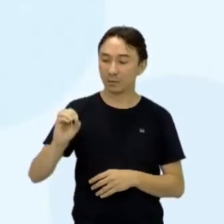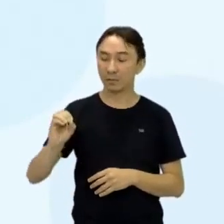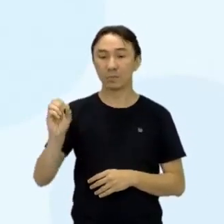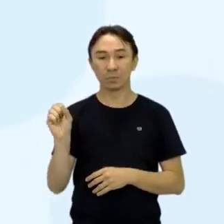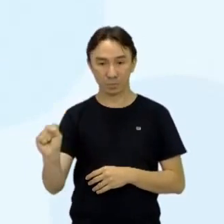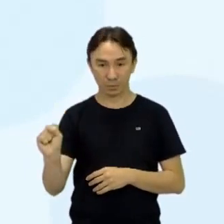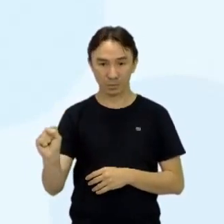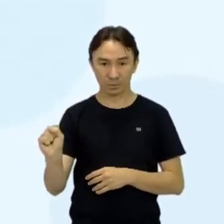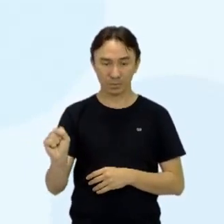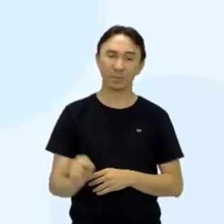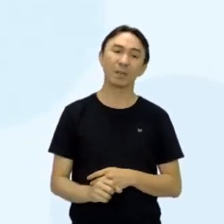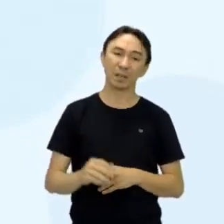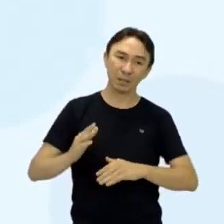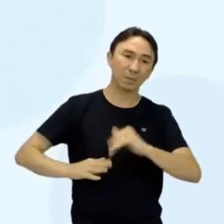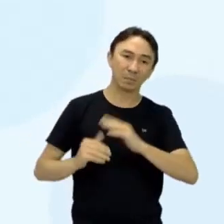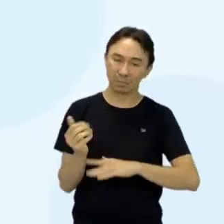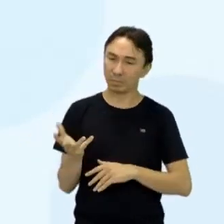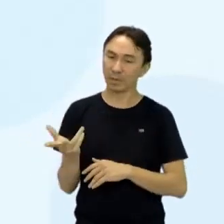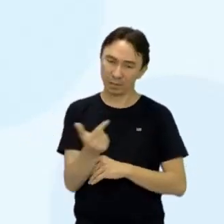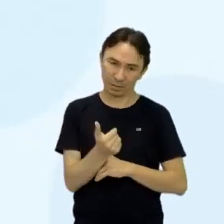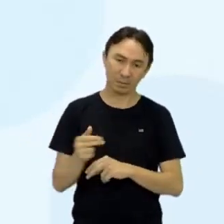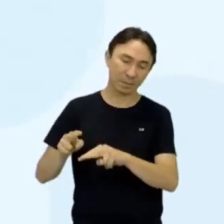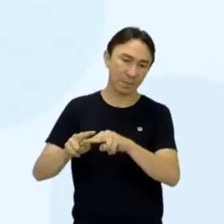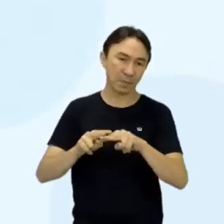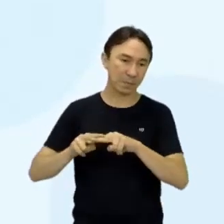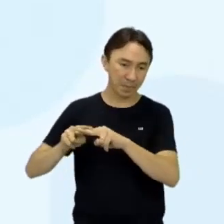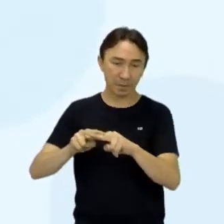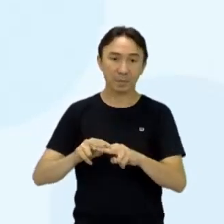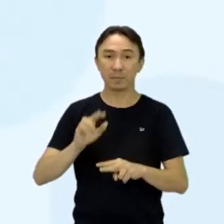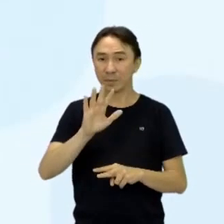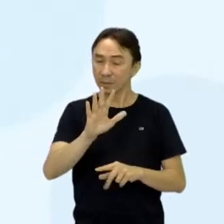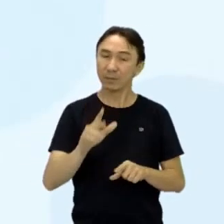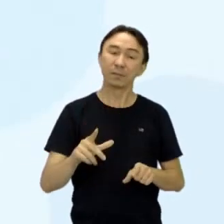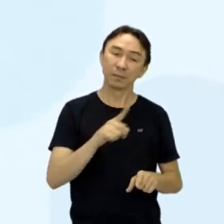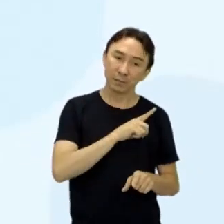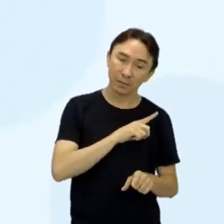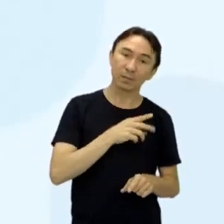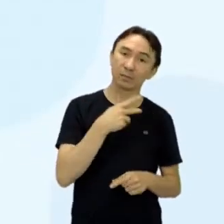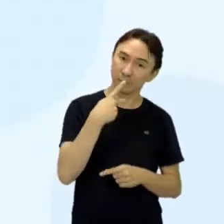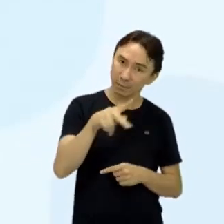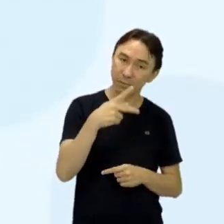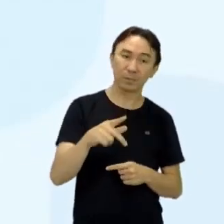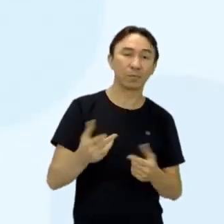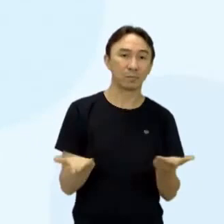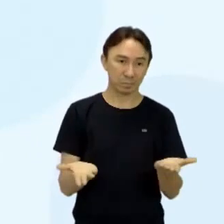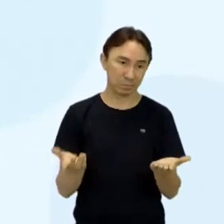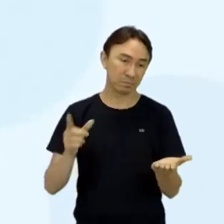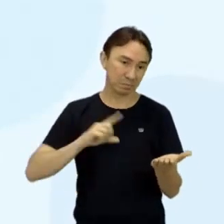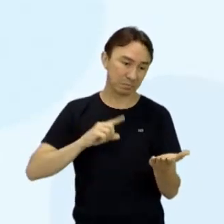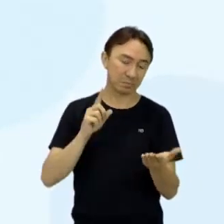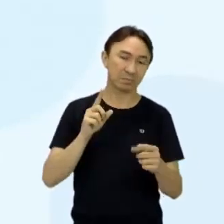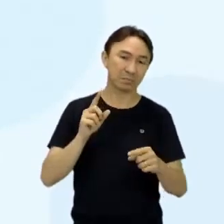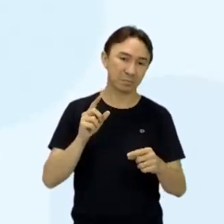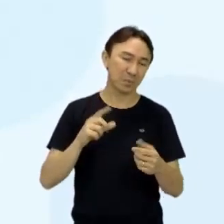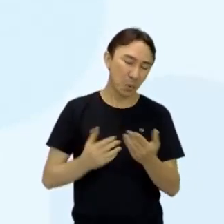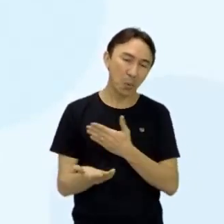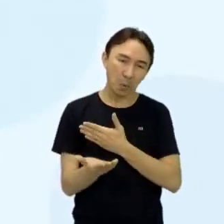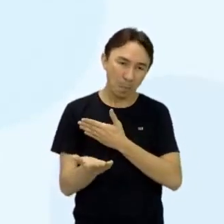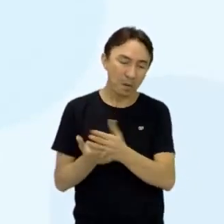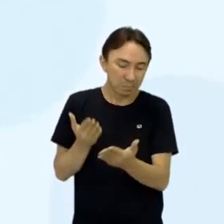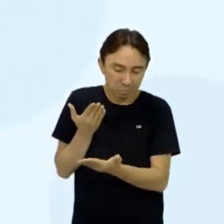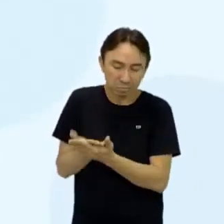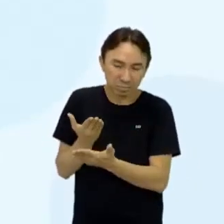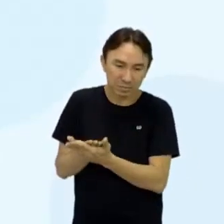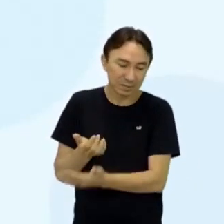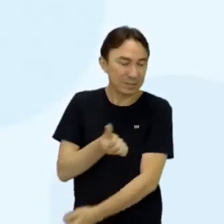mas que aparece no seu currículo em ação, porque você começa esses estudos lá no sexto ano, tá certo? E aí a gente vai avançando